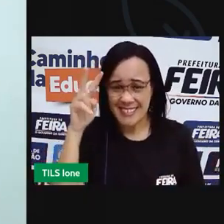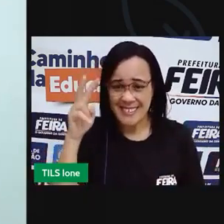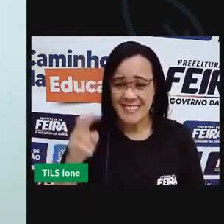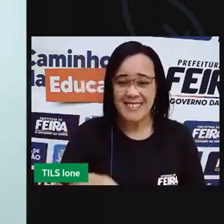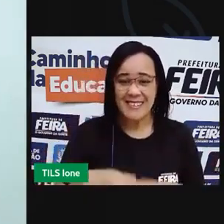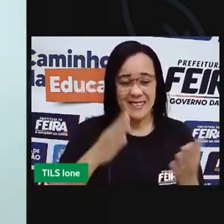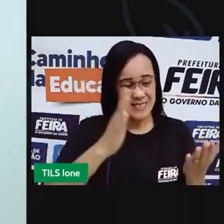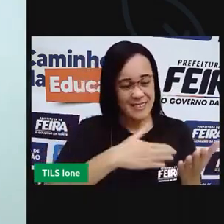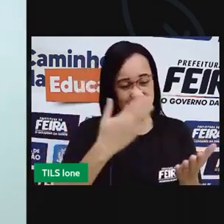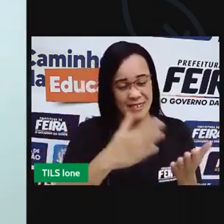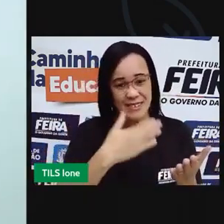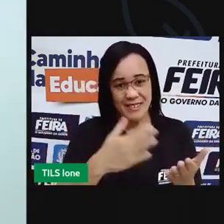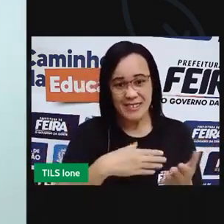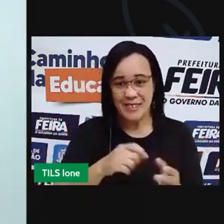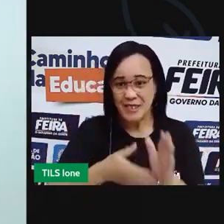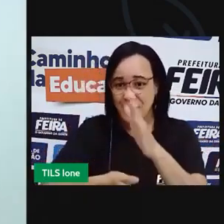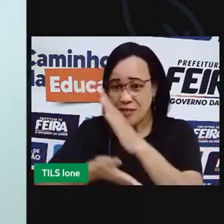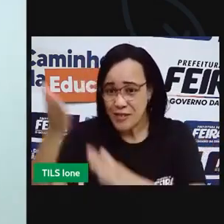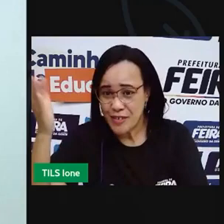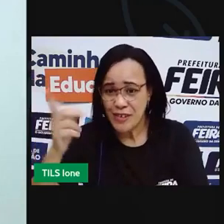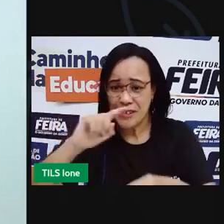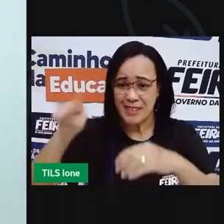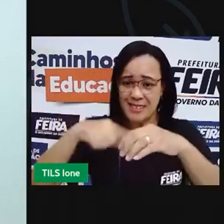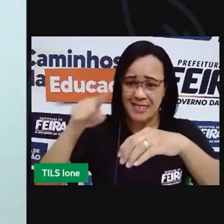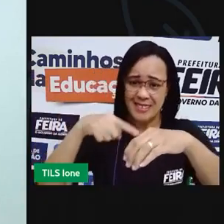desse livro Foge da Tu?